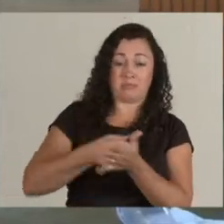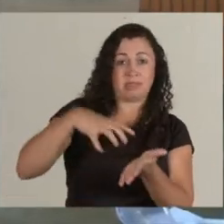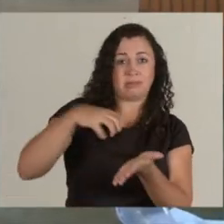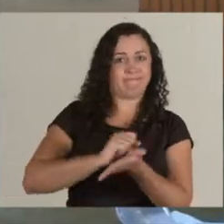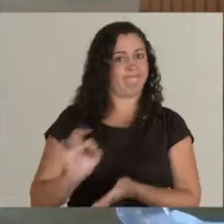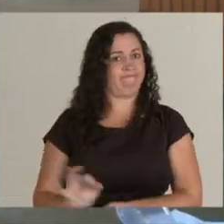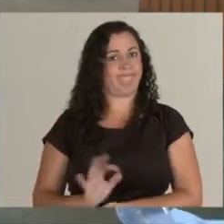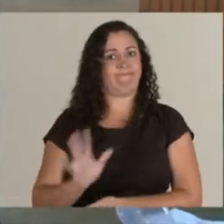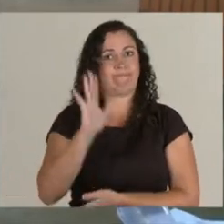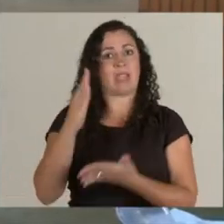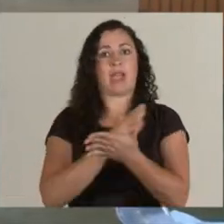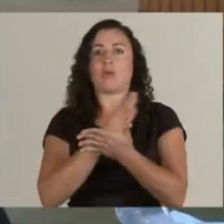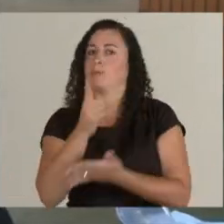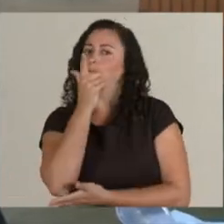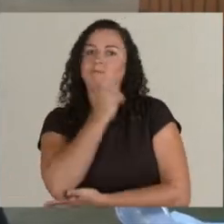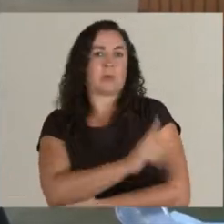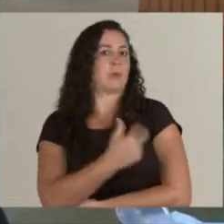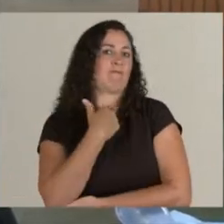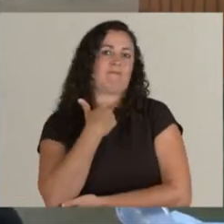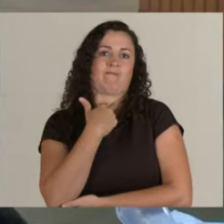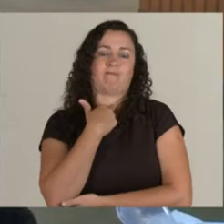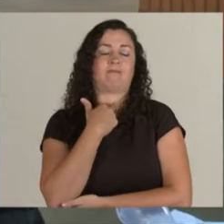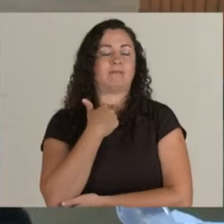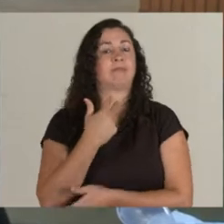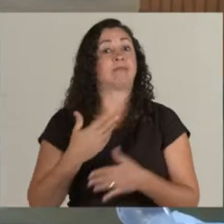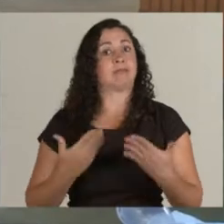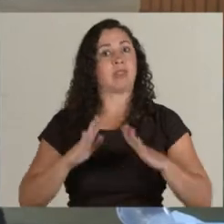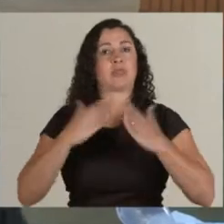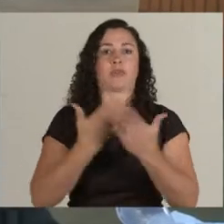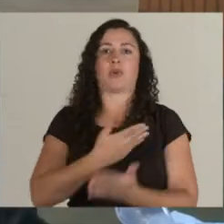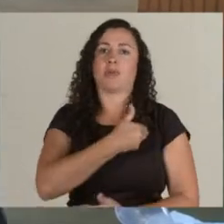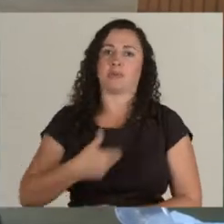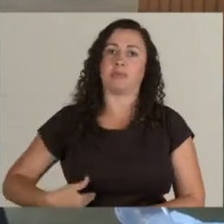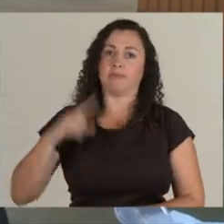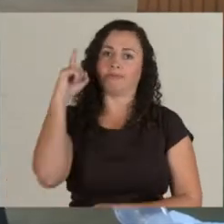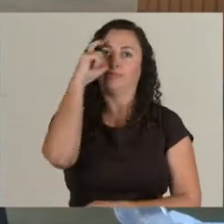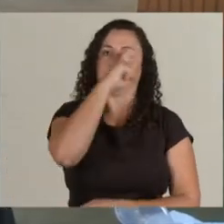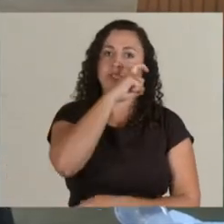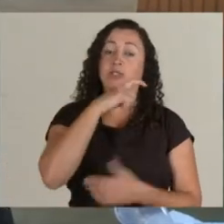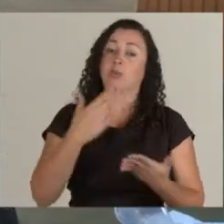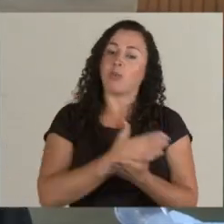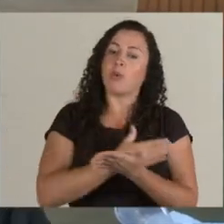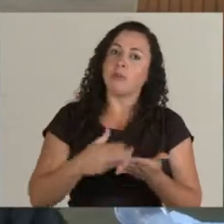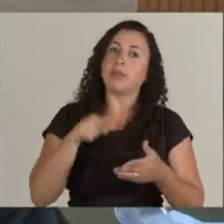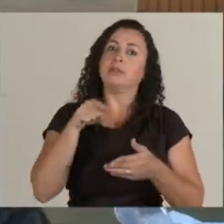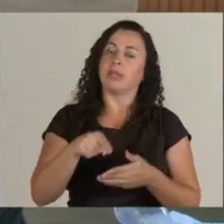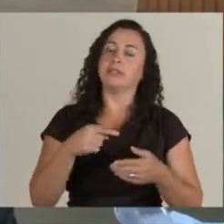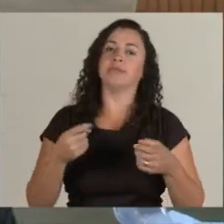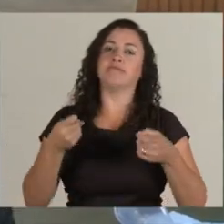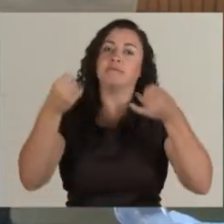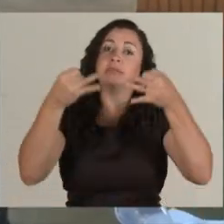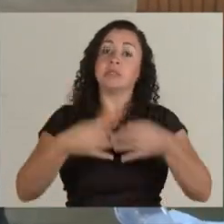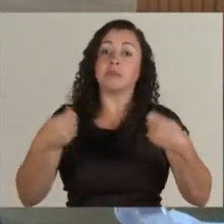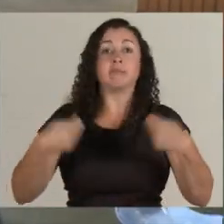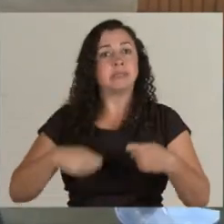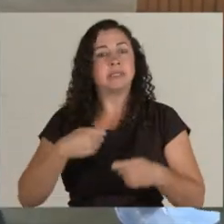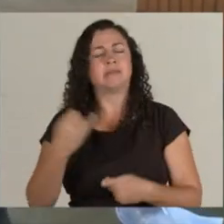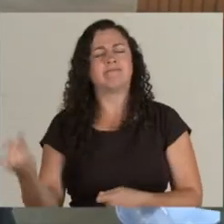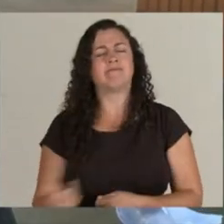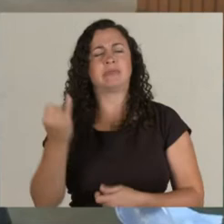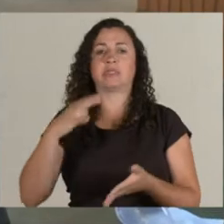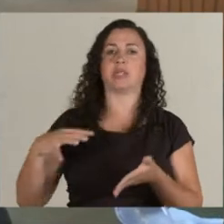um valor alto para muitos dos nossos alunos, né, da escola pública. Então a gente começa por aí, né, no incentivo na